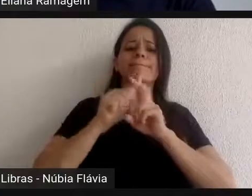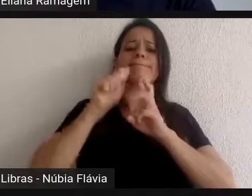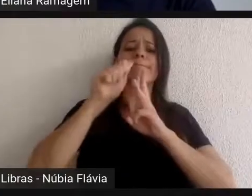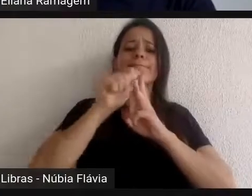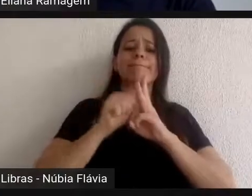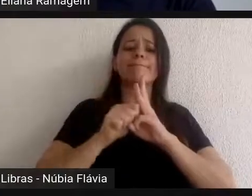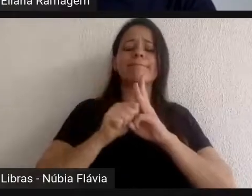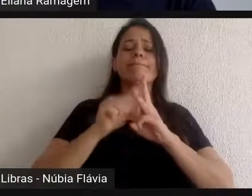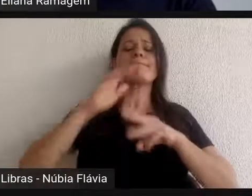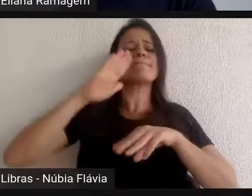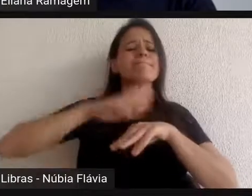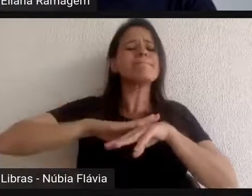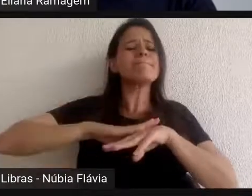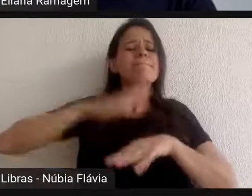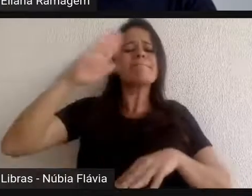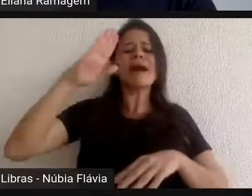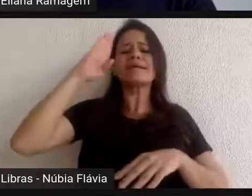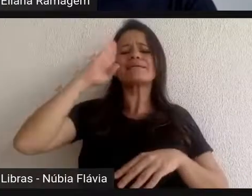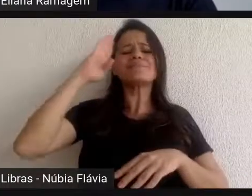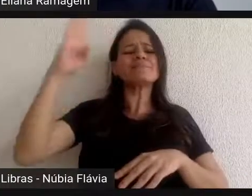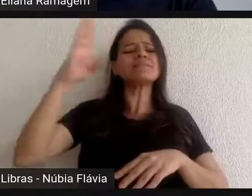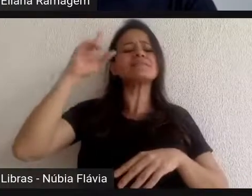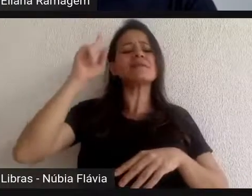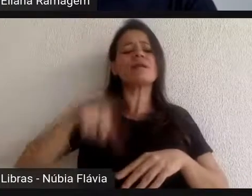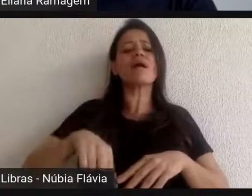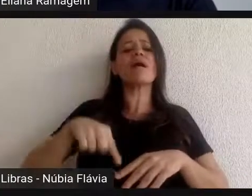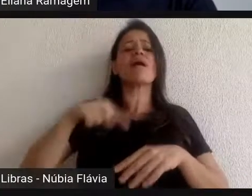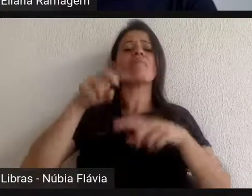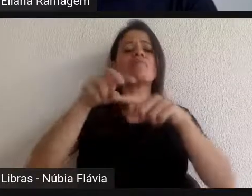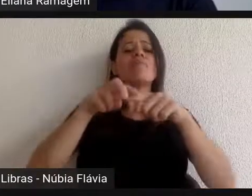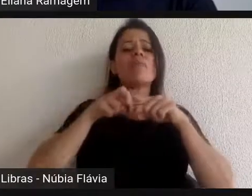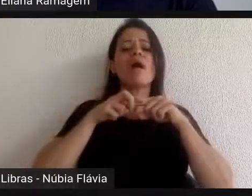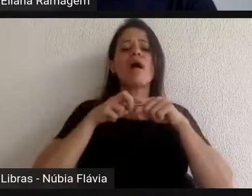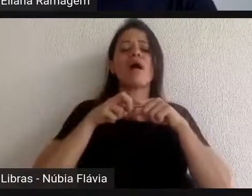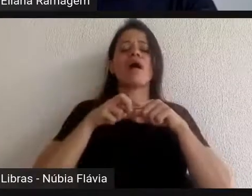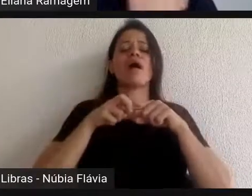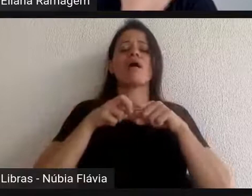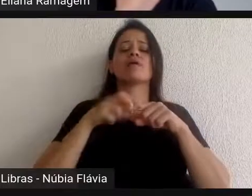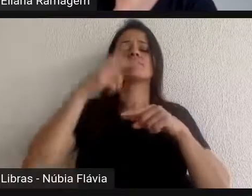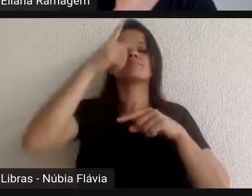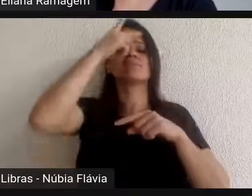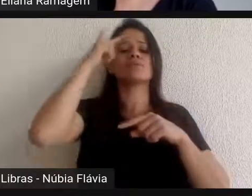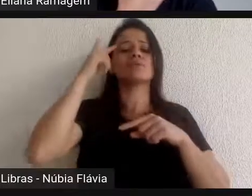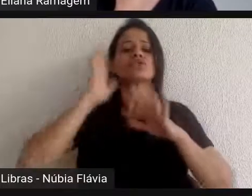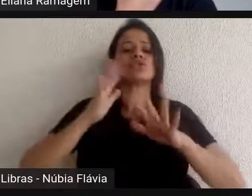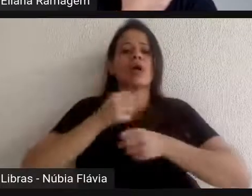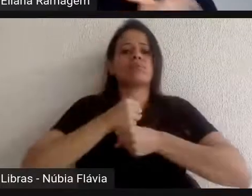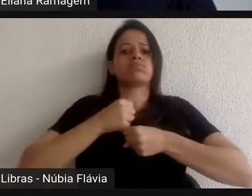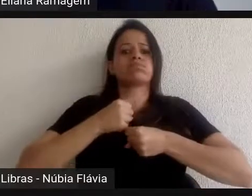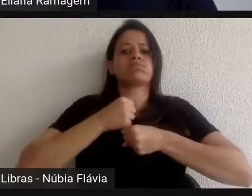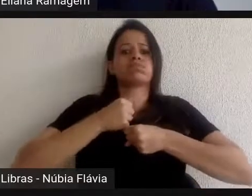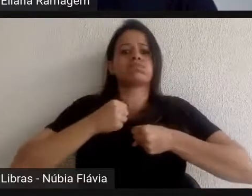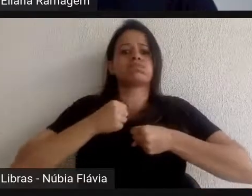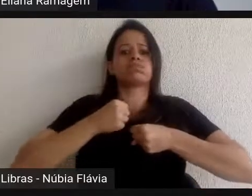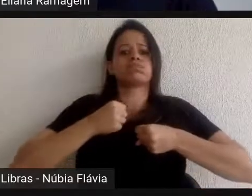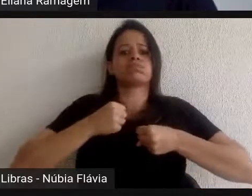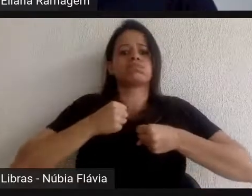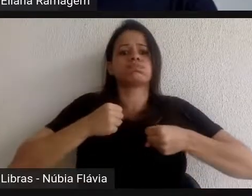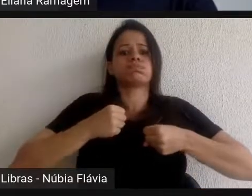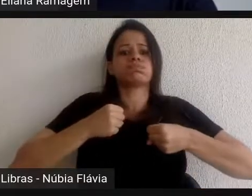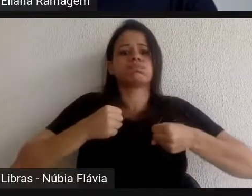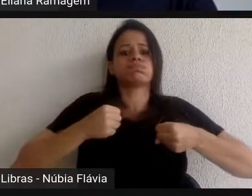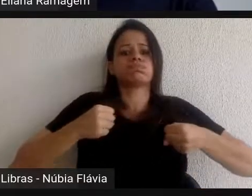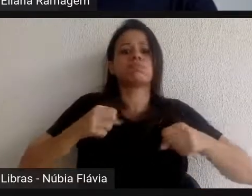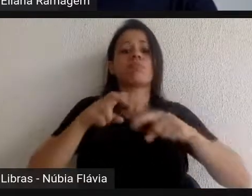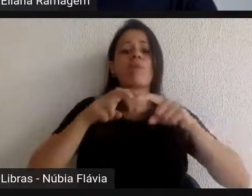a principal demanda era relacionada a queixas de ganho de peso associados ao